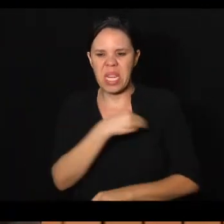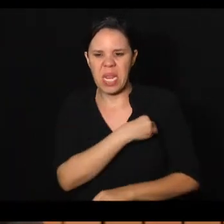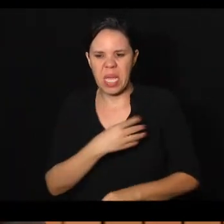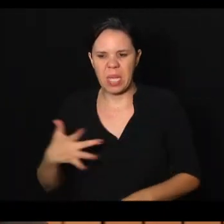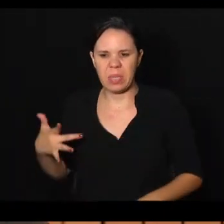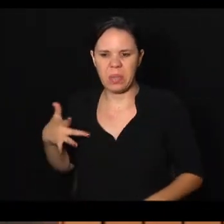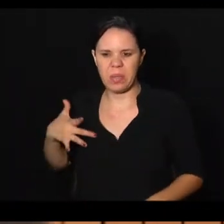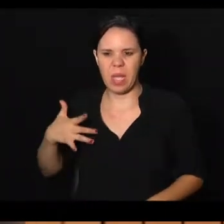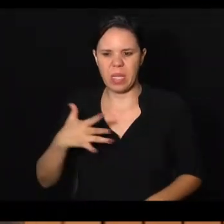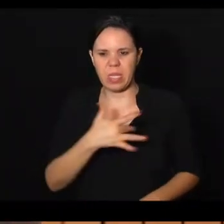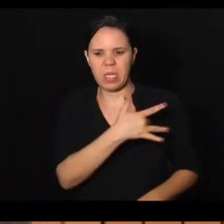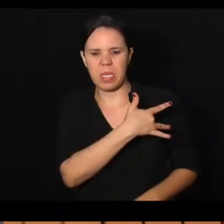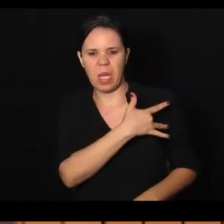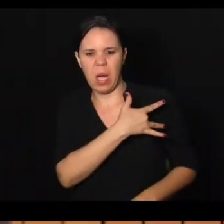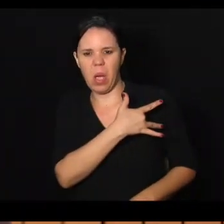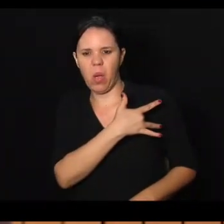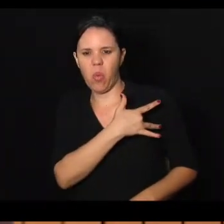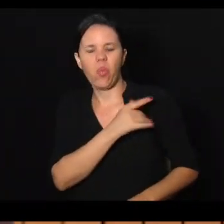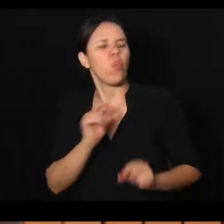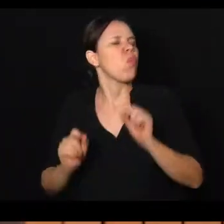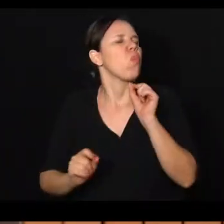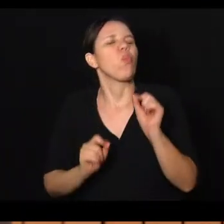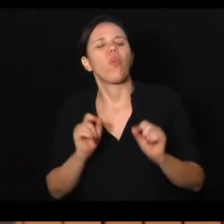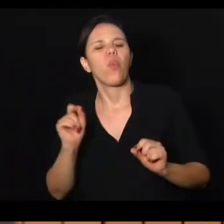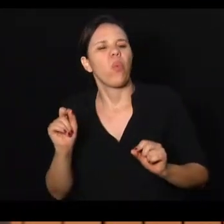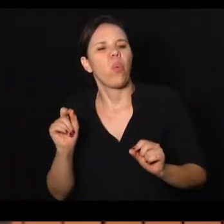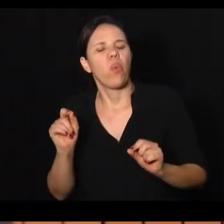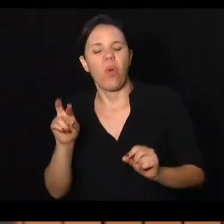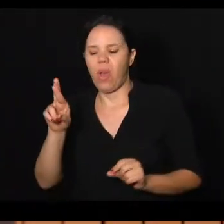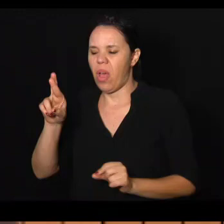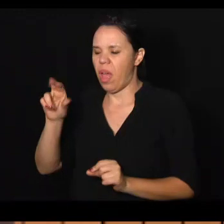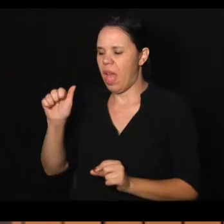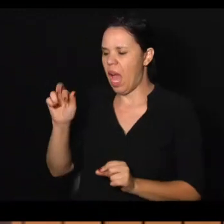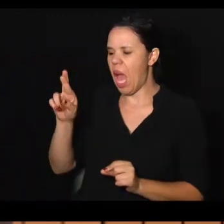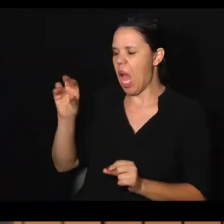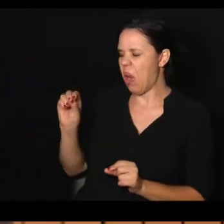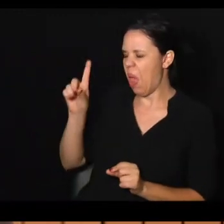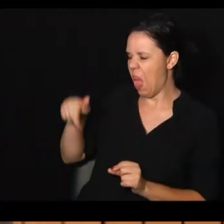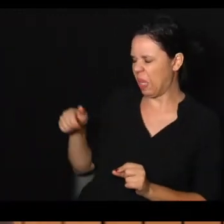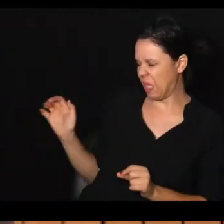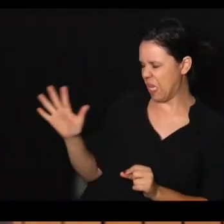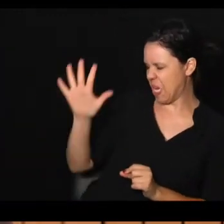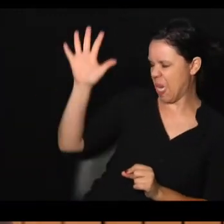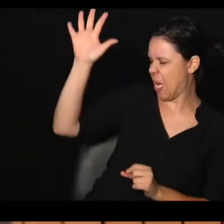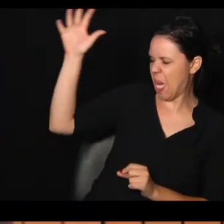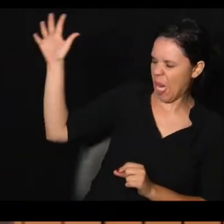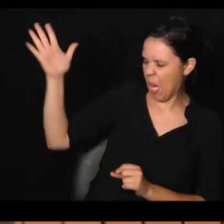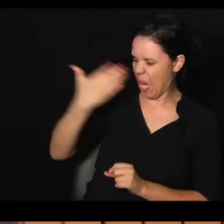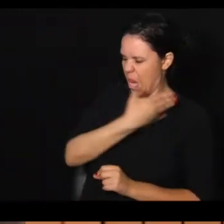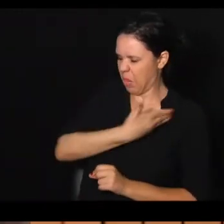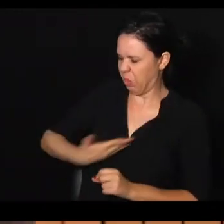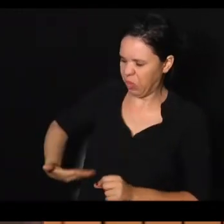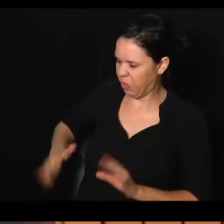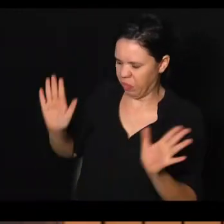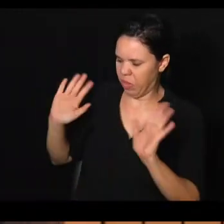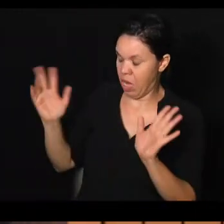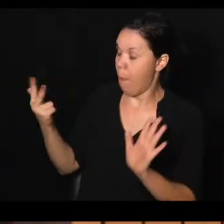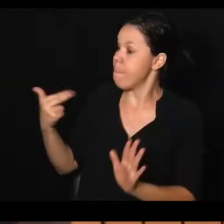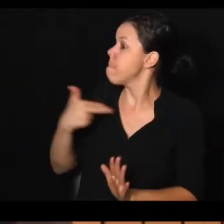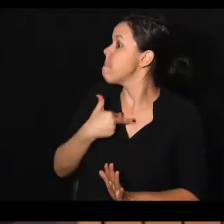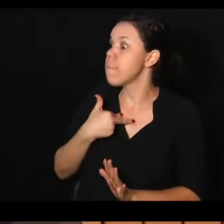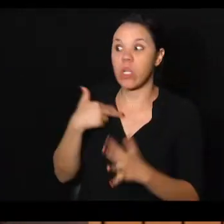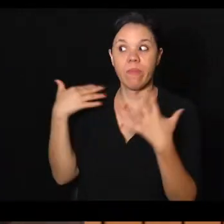saúde em se levantar e dizer: um raro é muito caro para os cofres públicos.